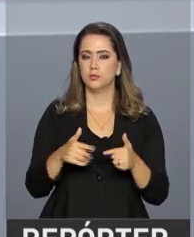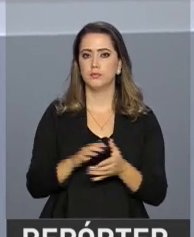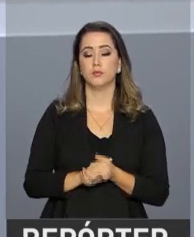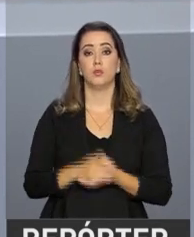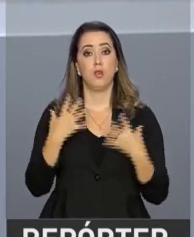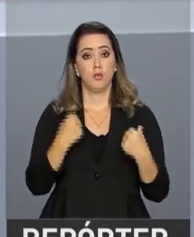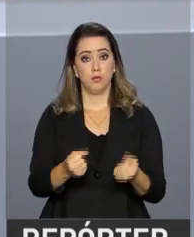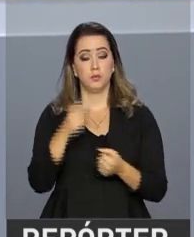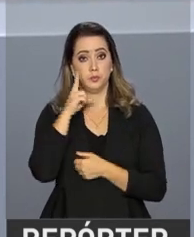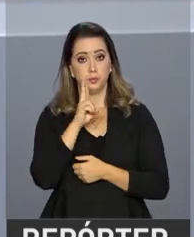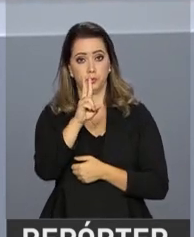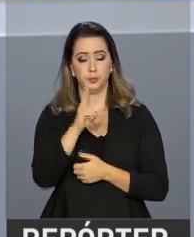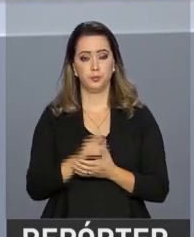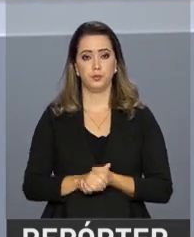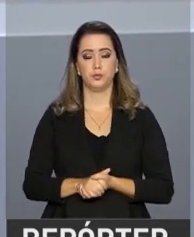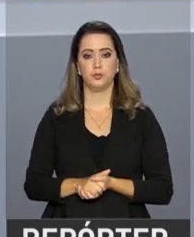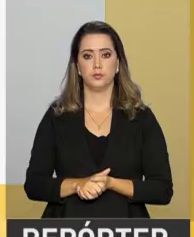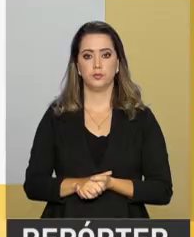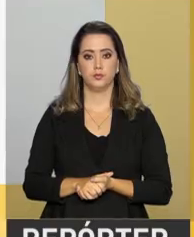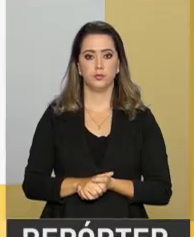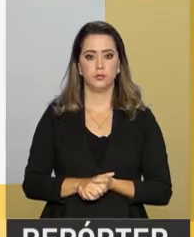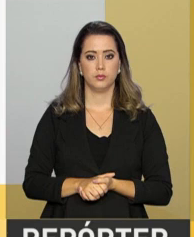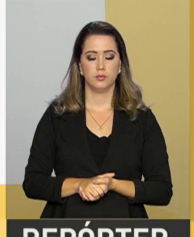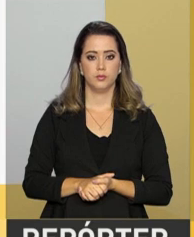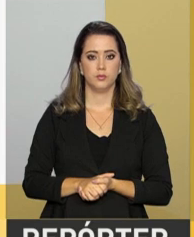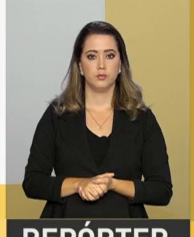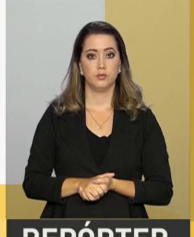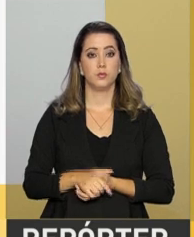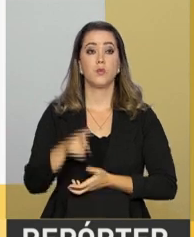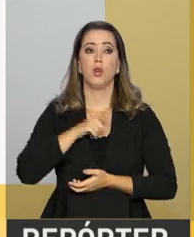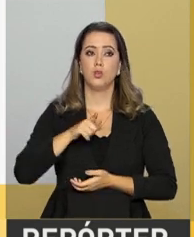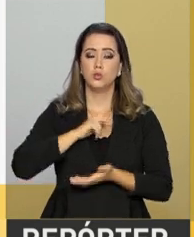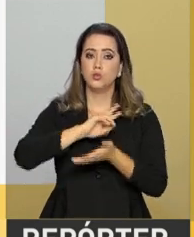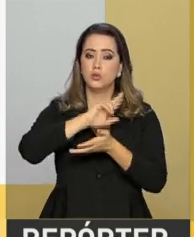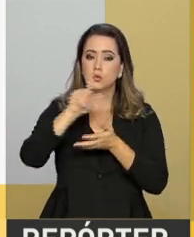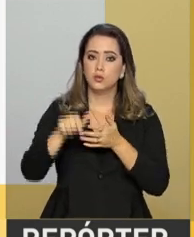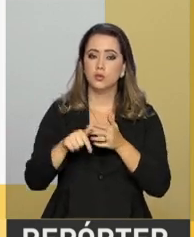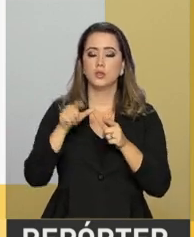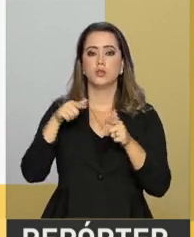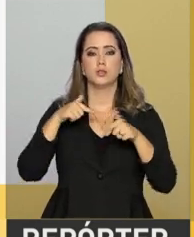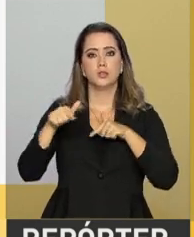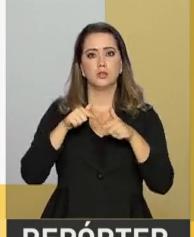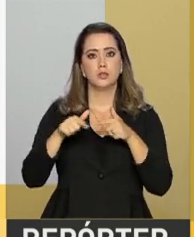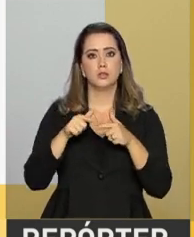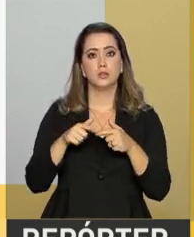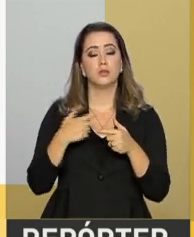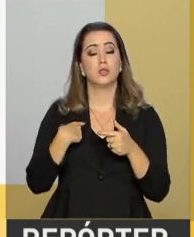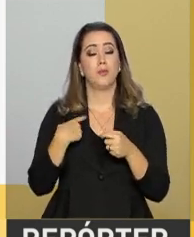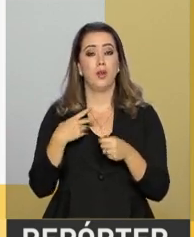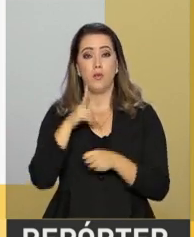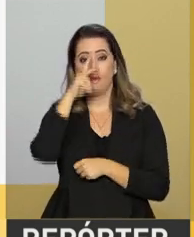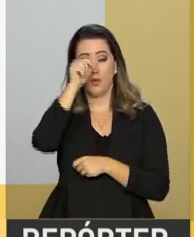de trabalho vamos acompanhar o trecho tivemos que tomar medidas duras cortar gastos mas tudo